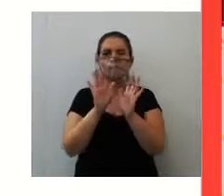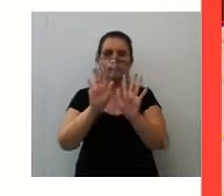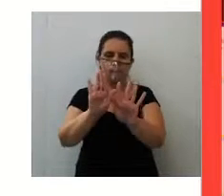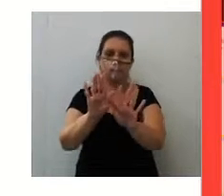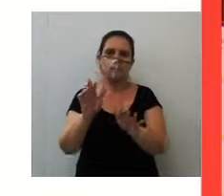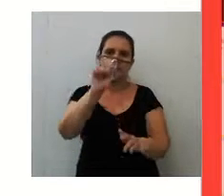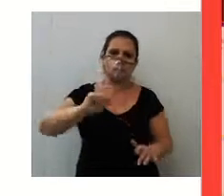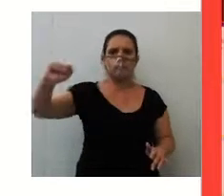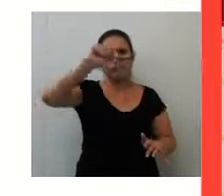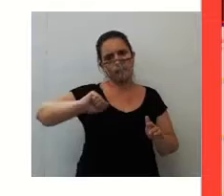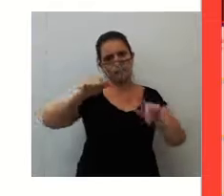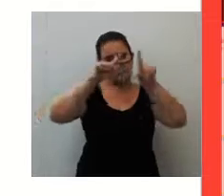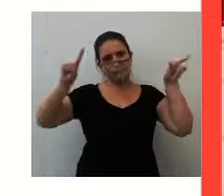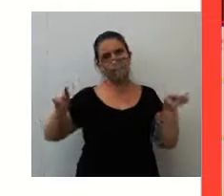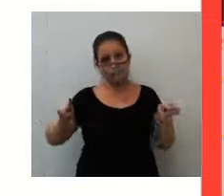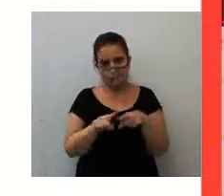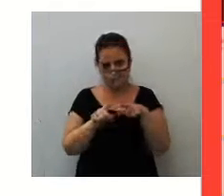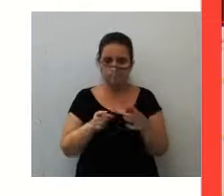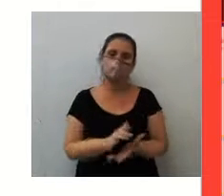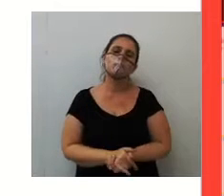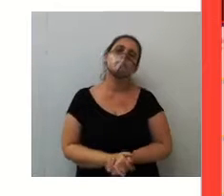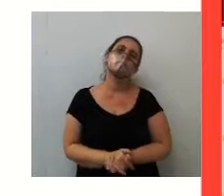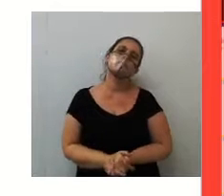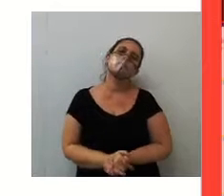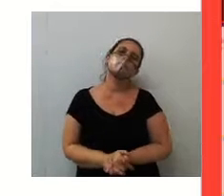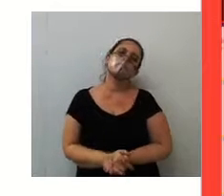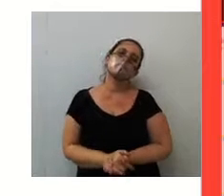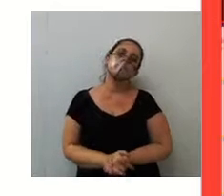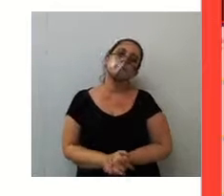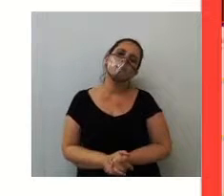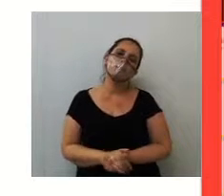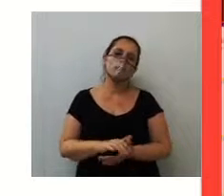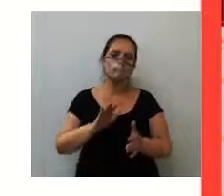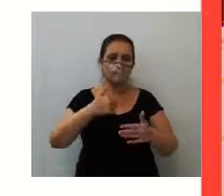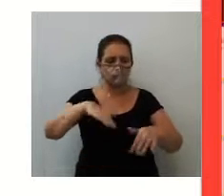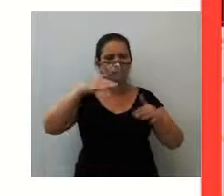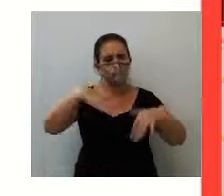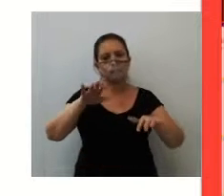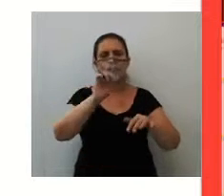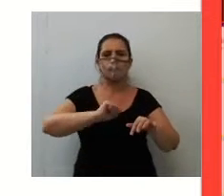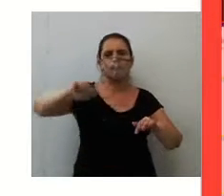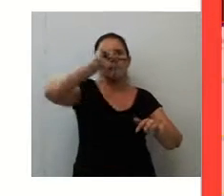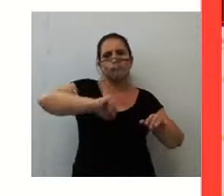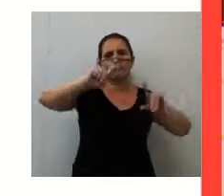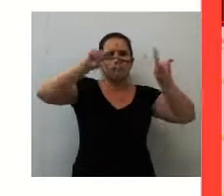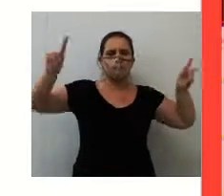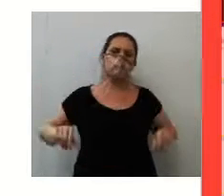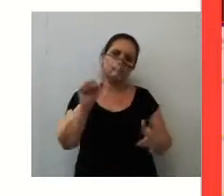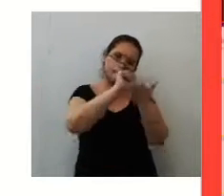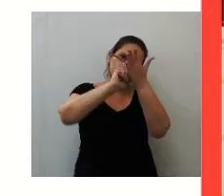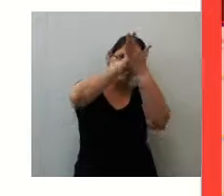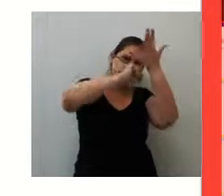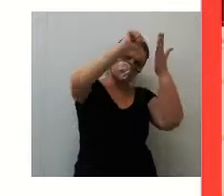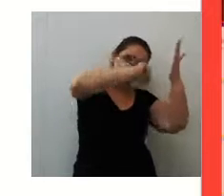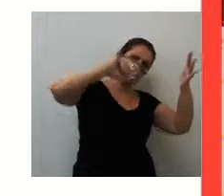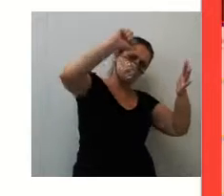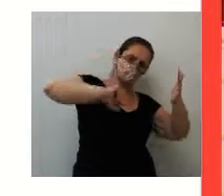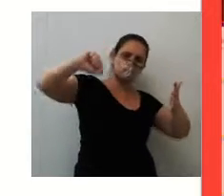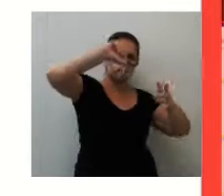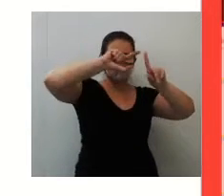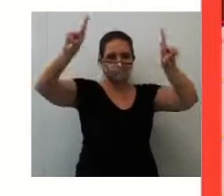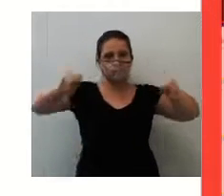o seguinte só pagar aqui o quadro eita vamos embora vou apagar aqui o quadro e a gente vai